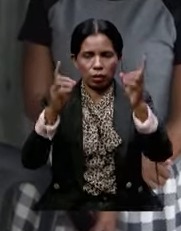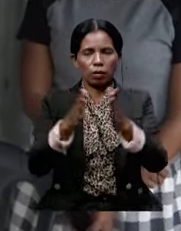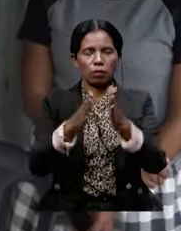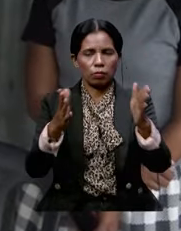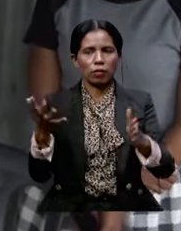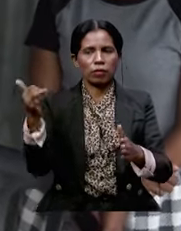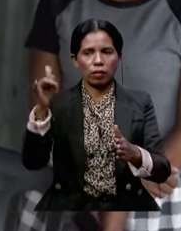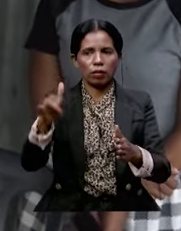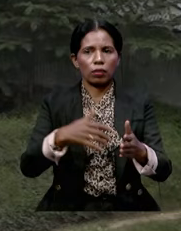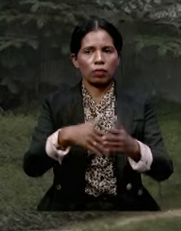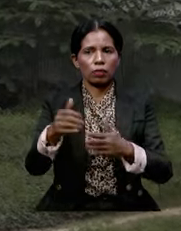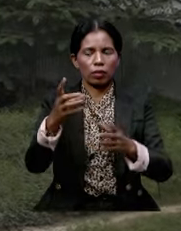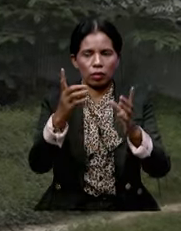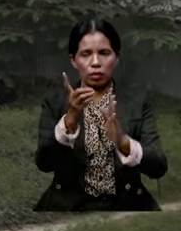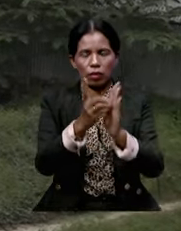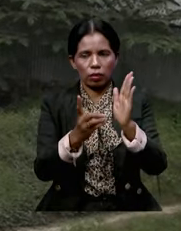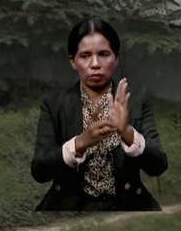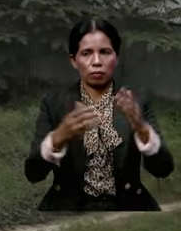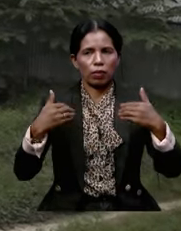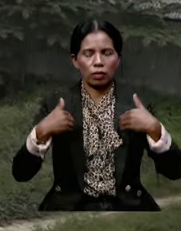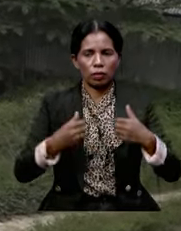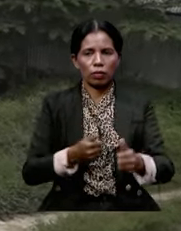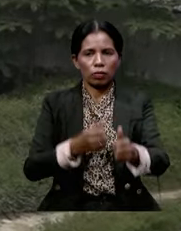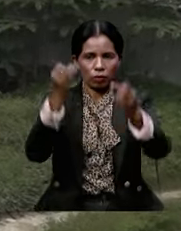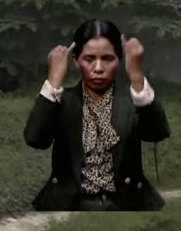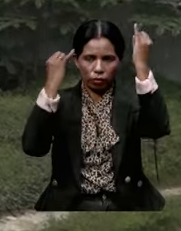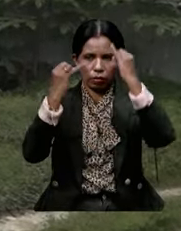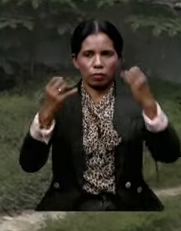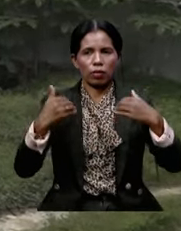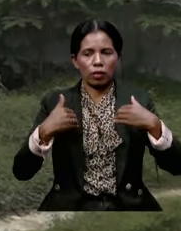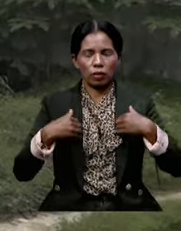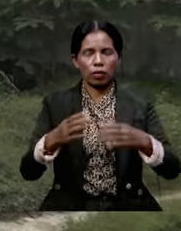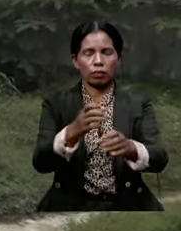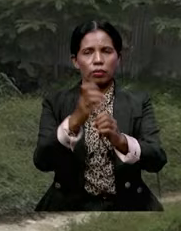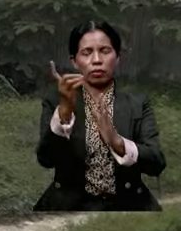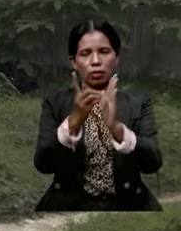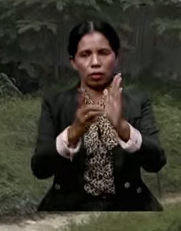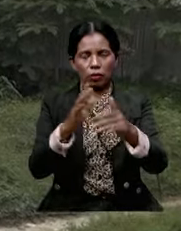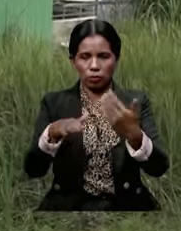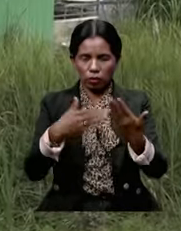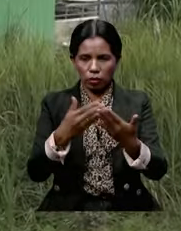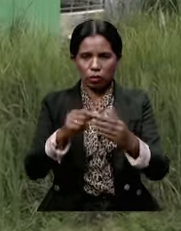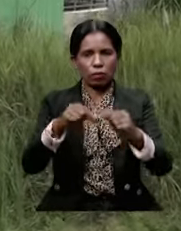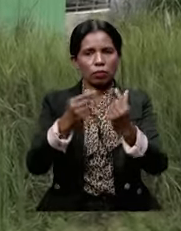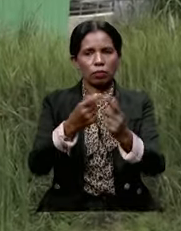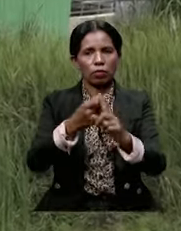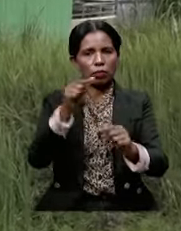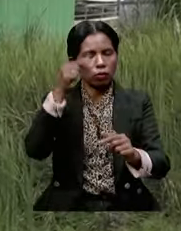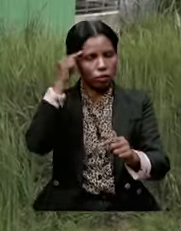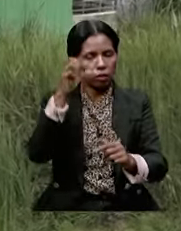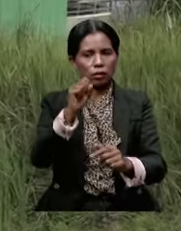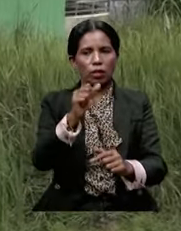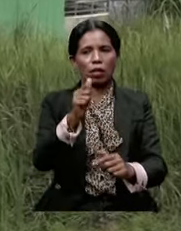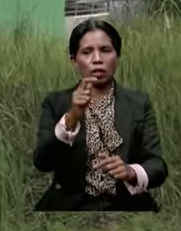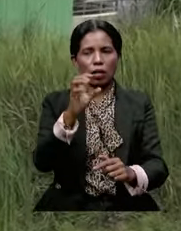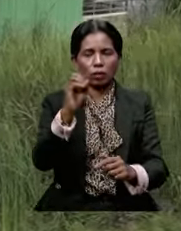Botsanian conforme dados ne bem magia. Tuir informação nebe iha, a fuen recolha hotu dados, equipa Rusi Governo, liu Seattle, se